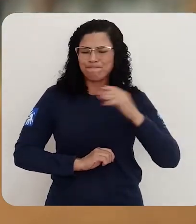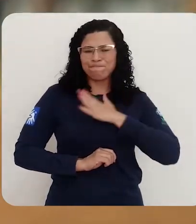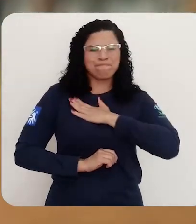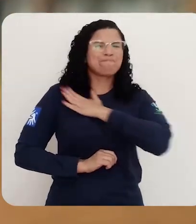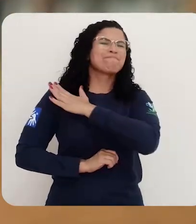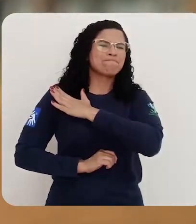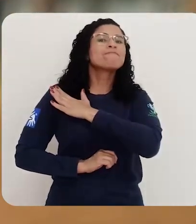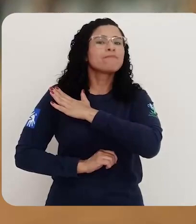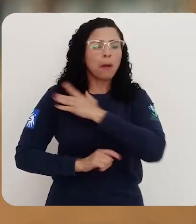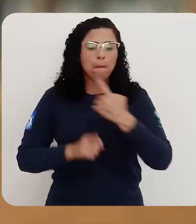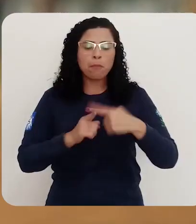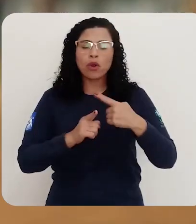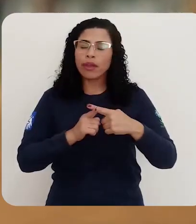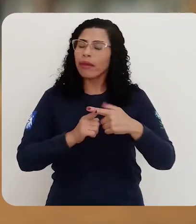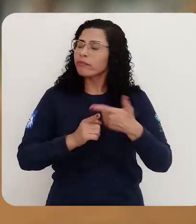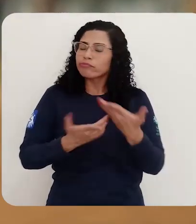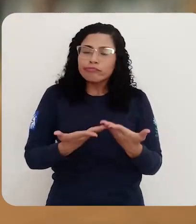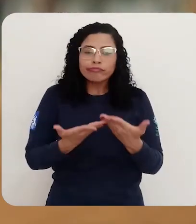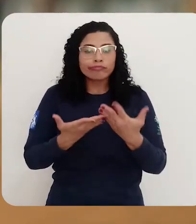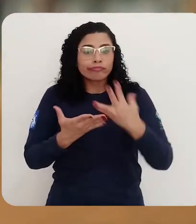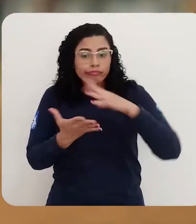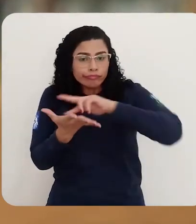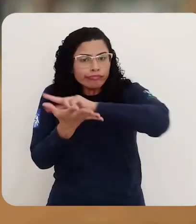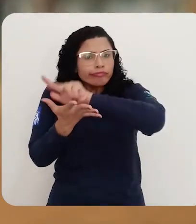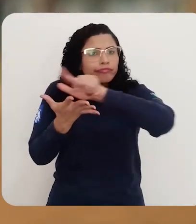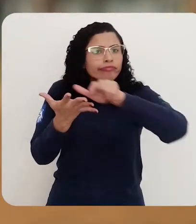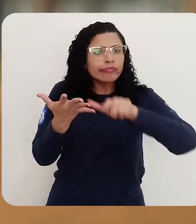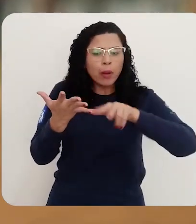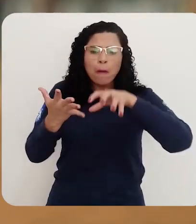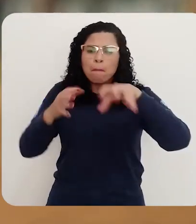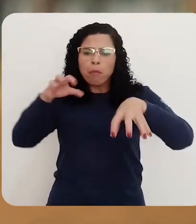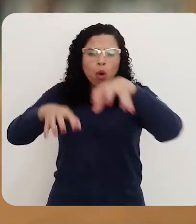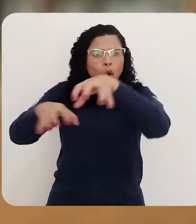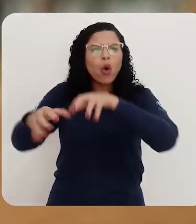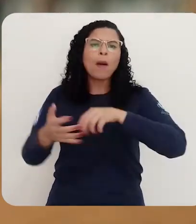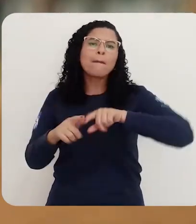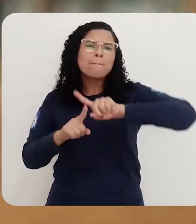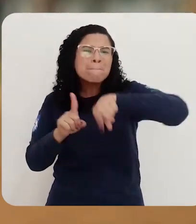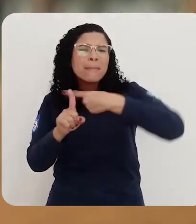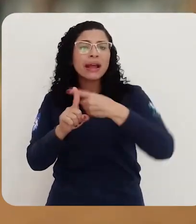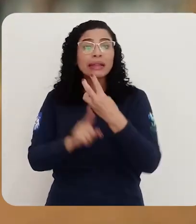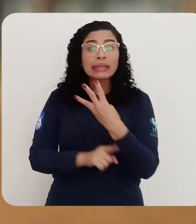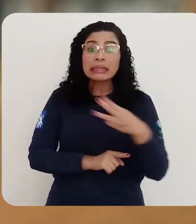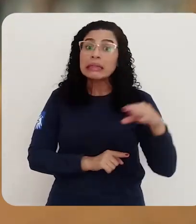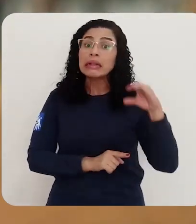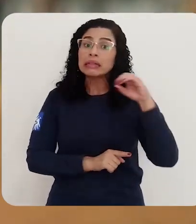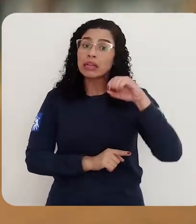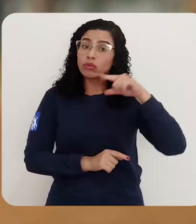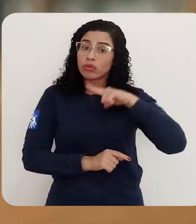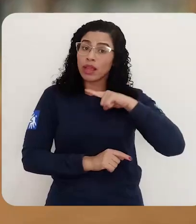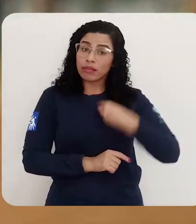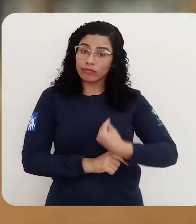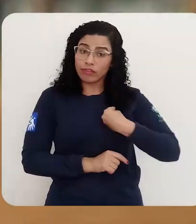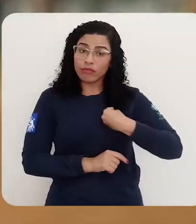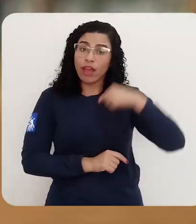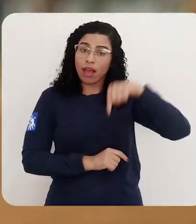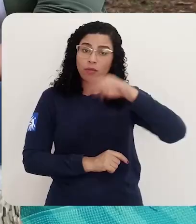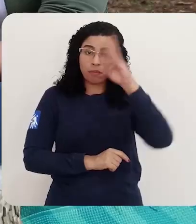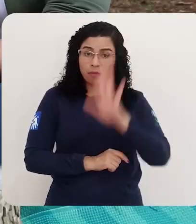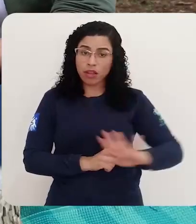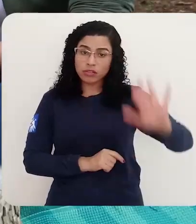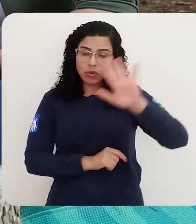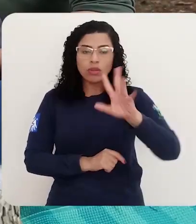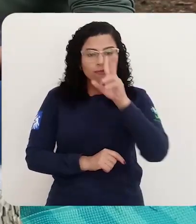que traz um certo preconceito, porque não considera a diversidade dos mais de 300 povos que habitam o